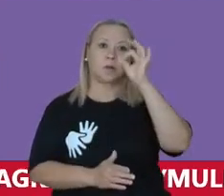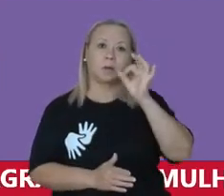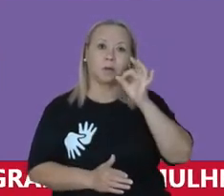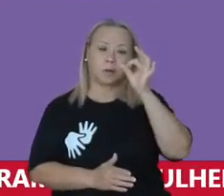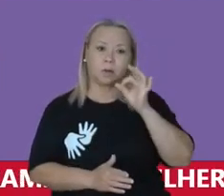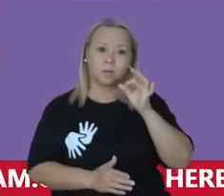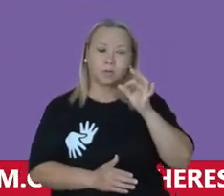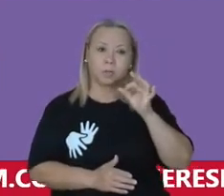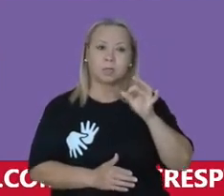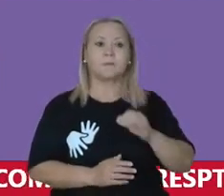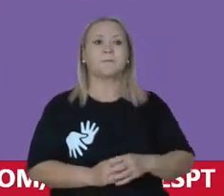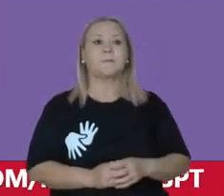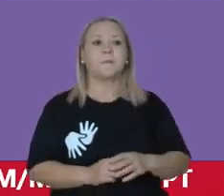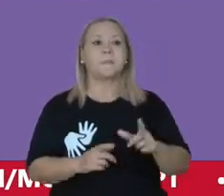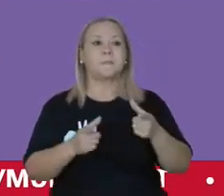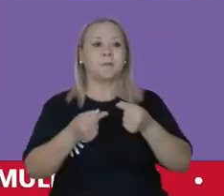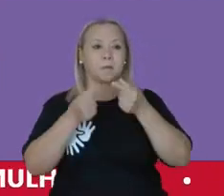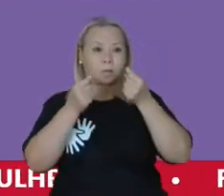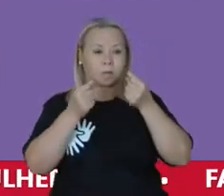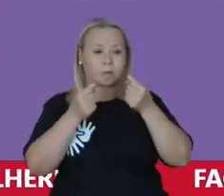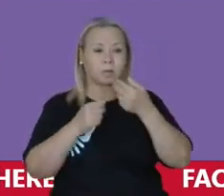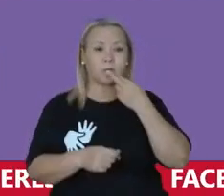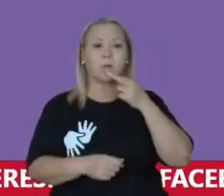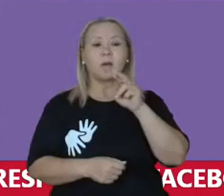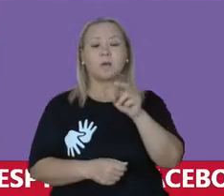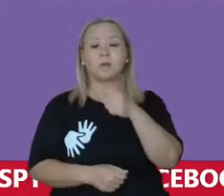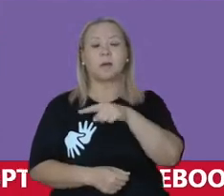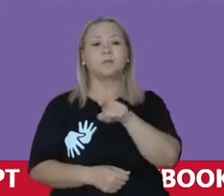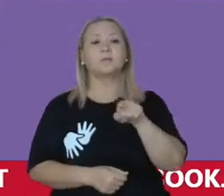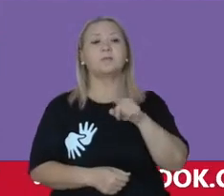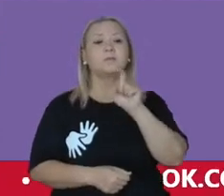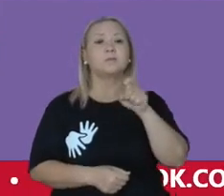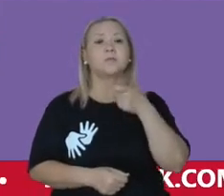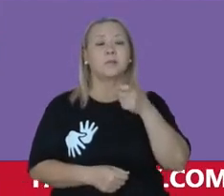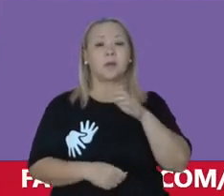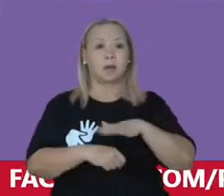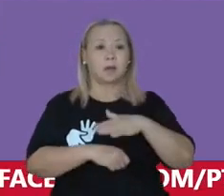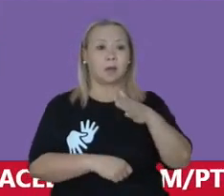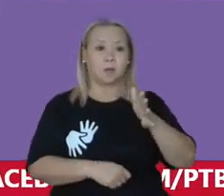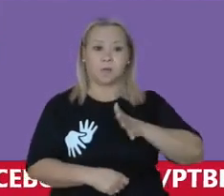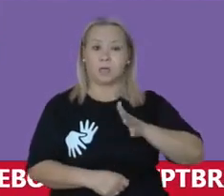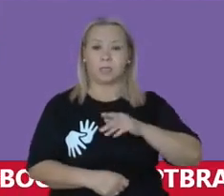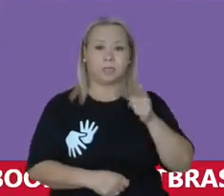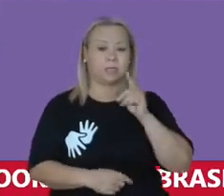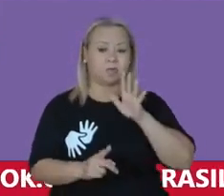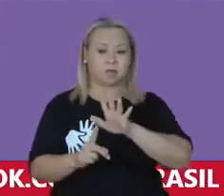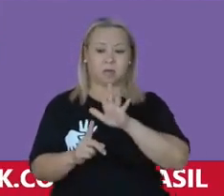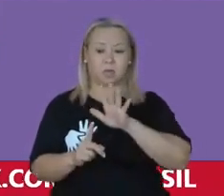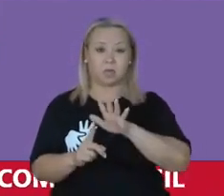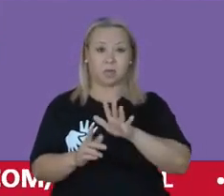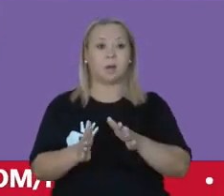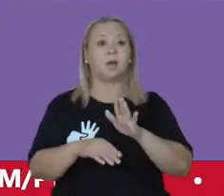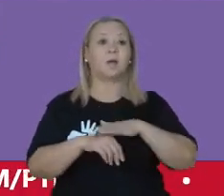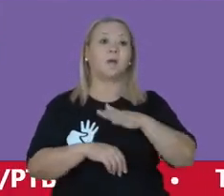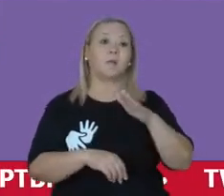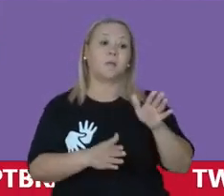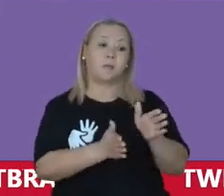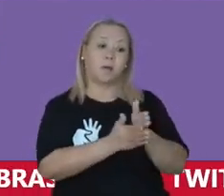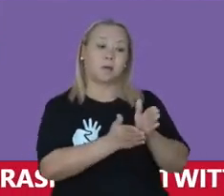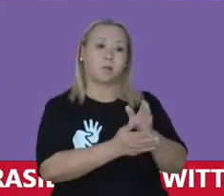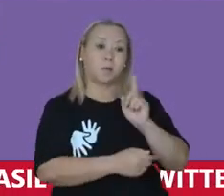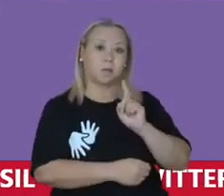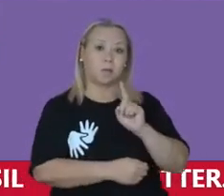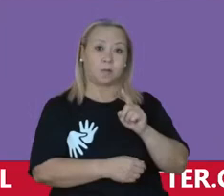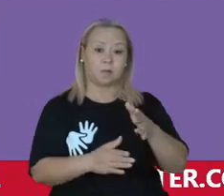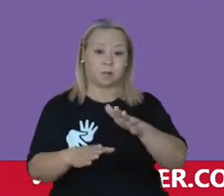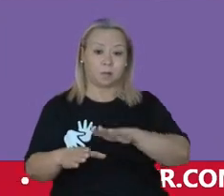na renda média, o resultado disso os mais ricos não são atingidos, os mais pobres também não. Quem